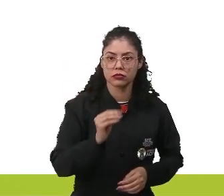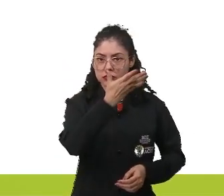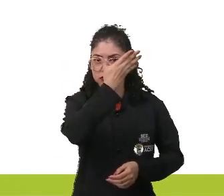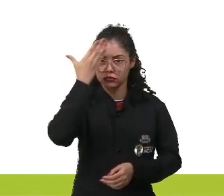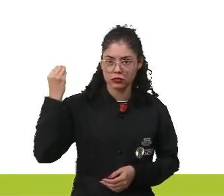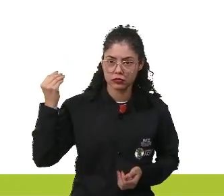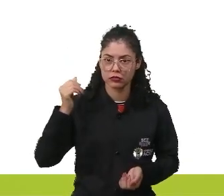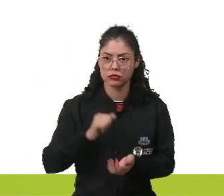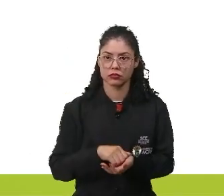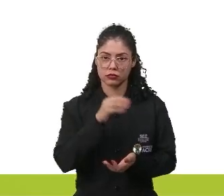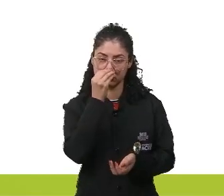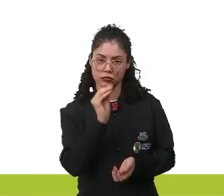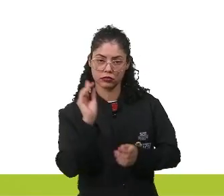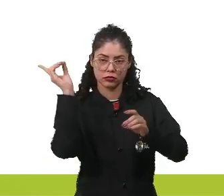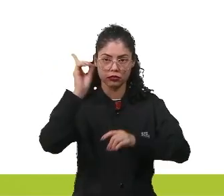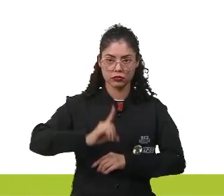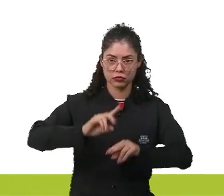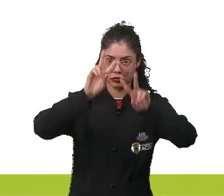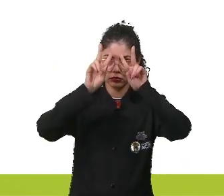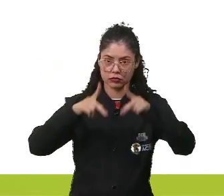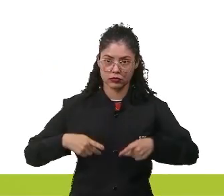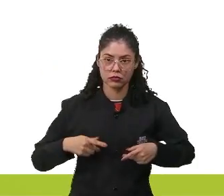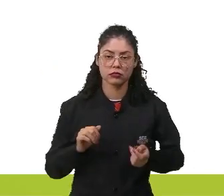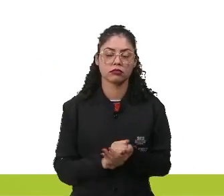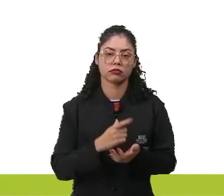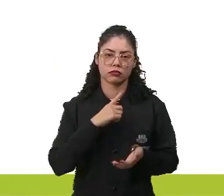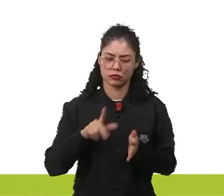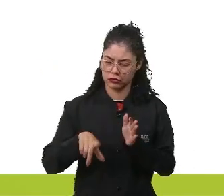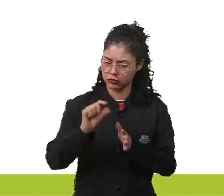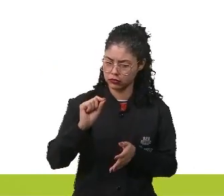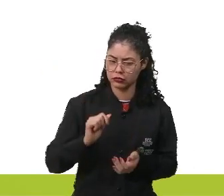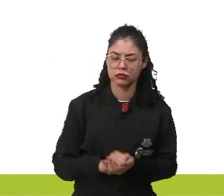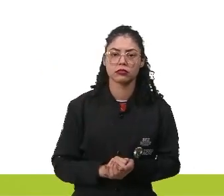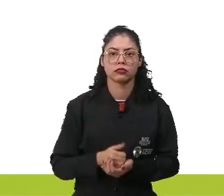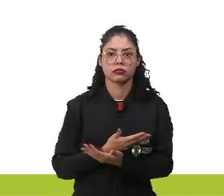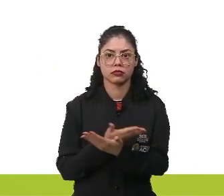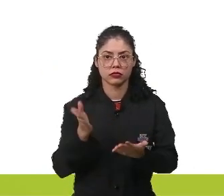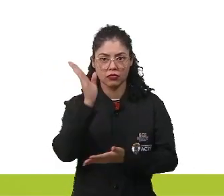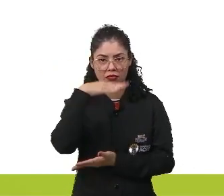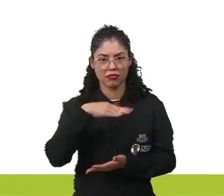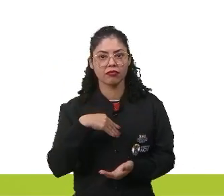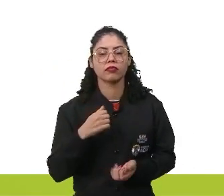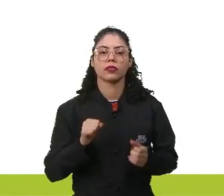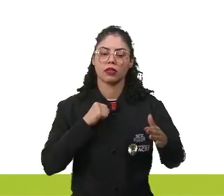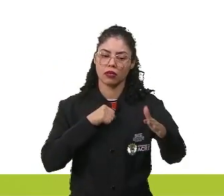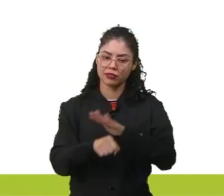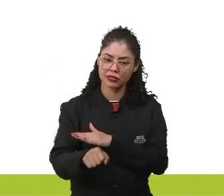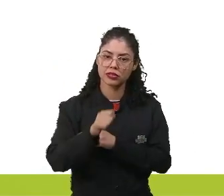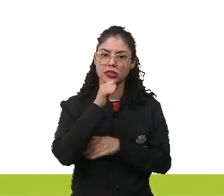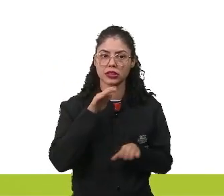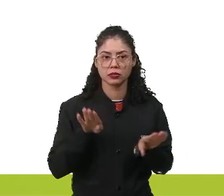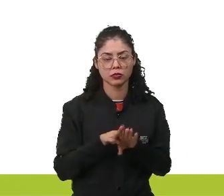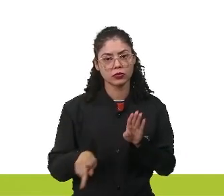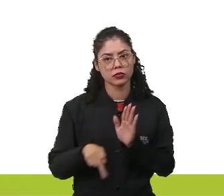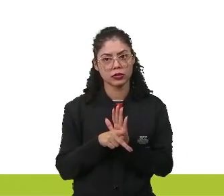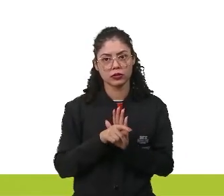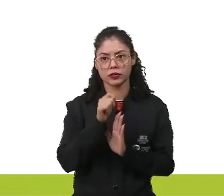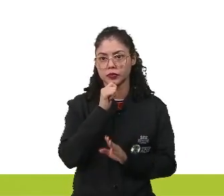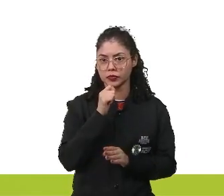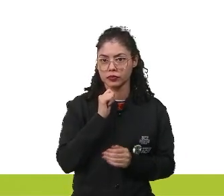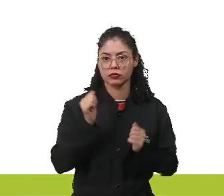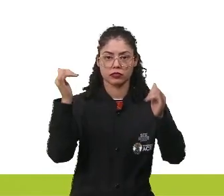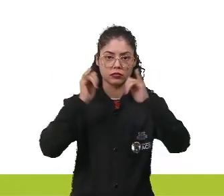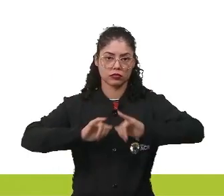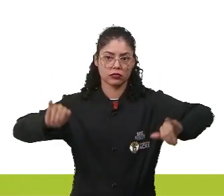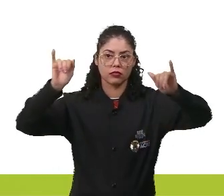esquecimento ou o desprezo dos direitos do homem são as únicas causas dos males públicos e da corrupção dos governos, resolveram